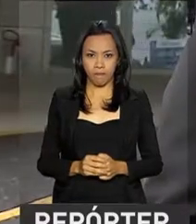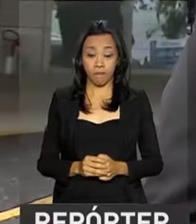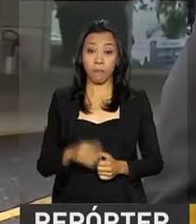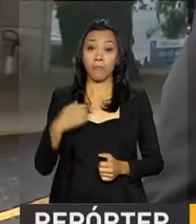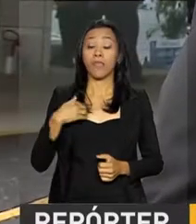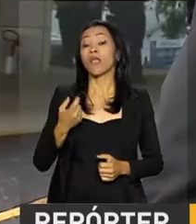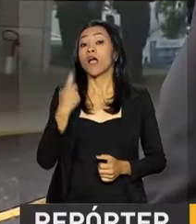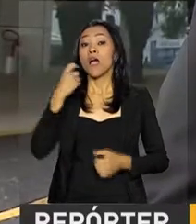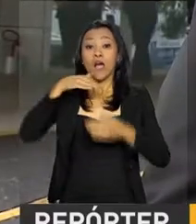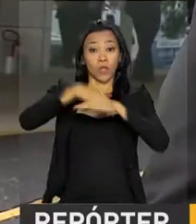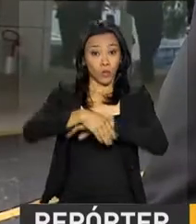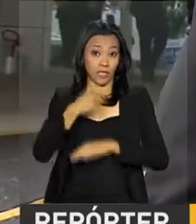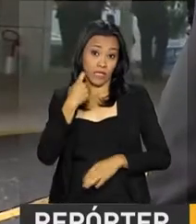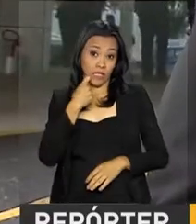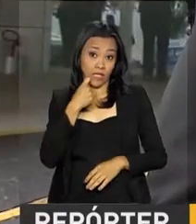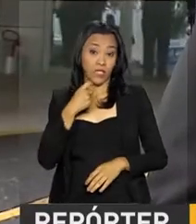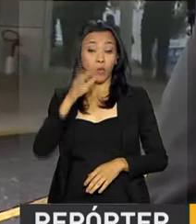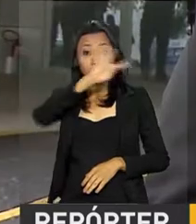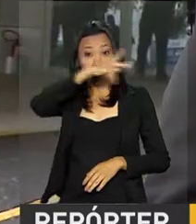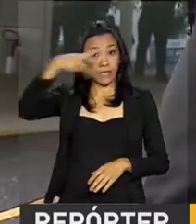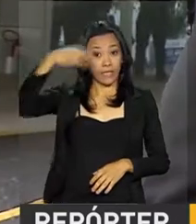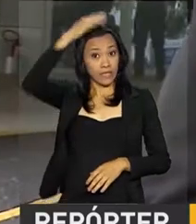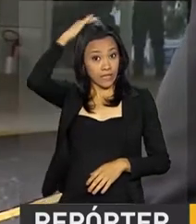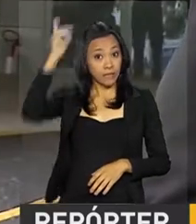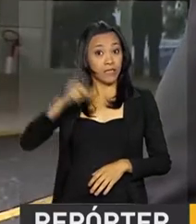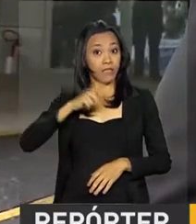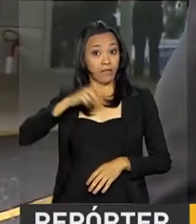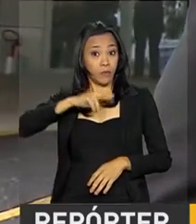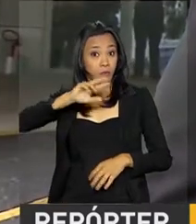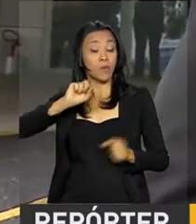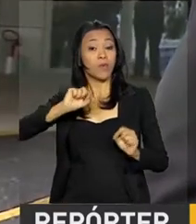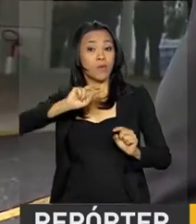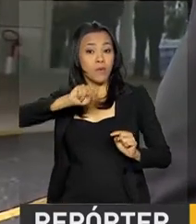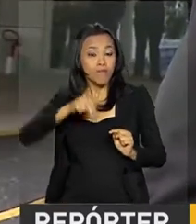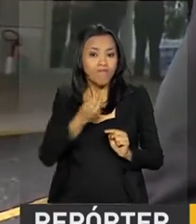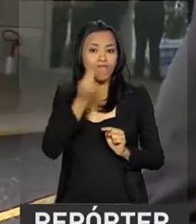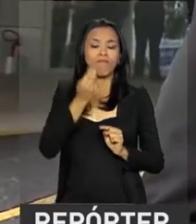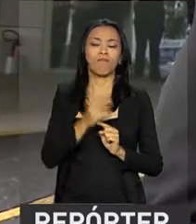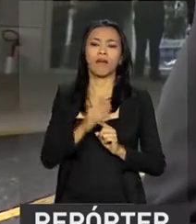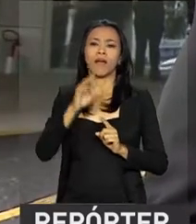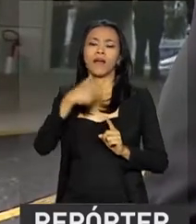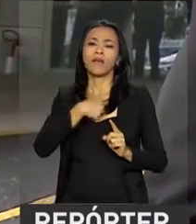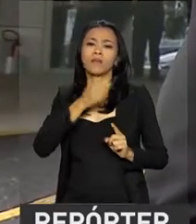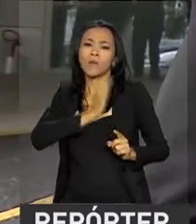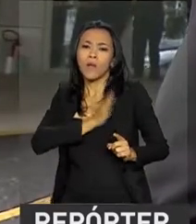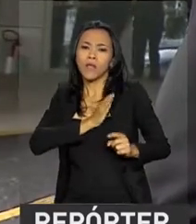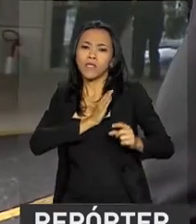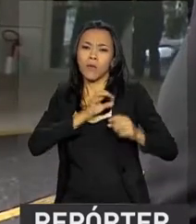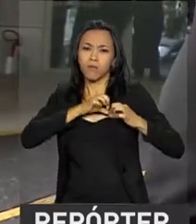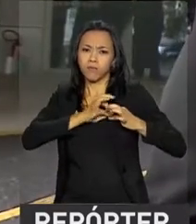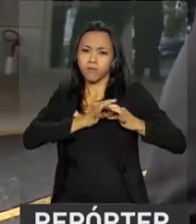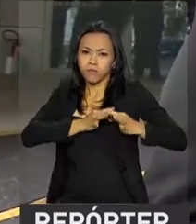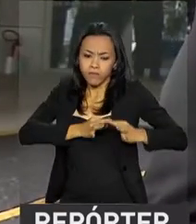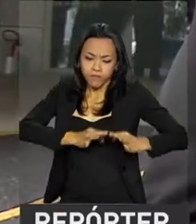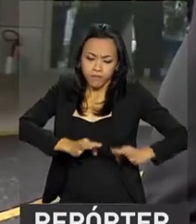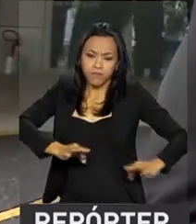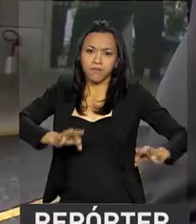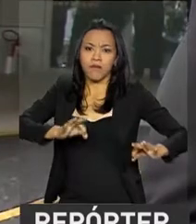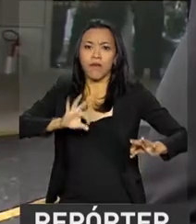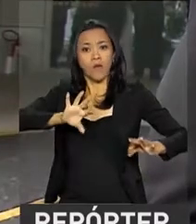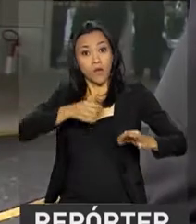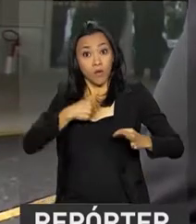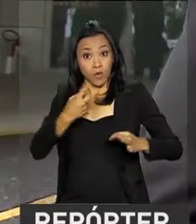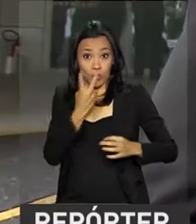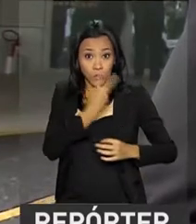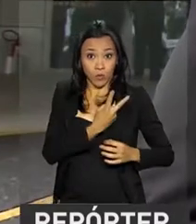Na noite de sexta-feira, o presidente foi submetido a uma angioplastia em três artérias coronárias da principal região do coração, com colocação de